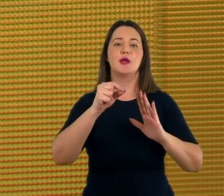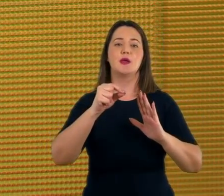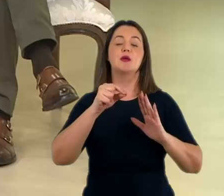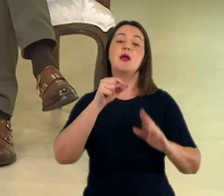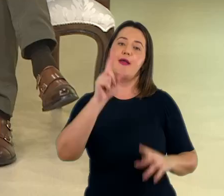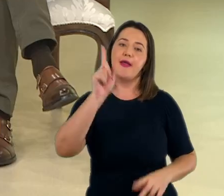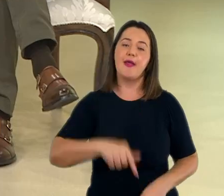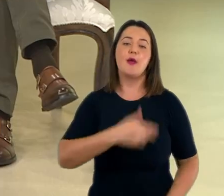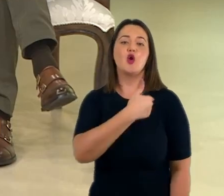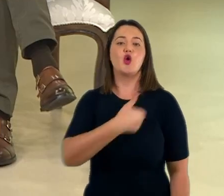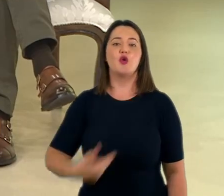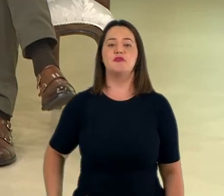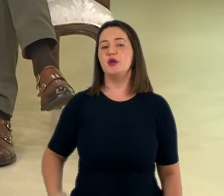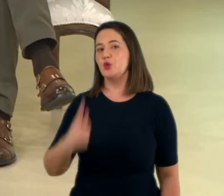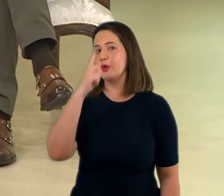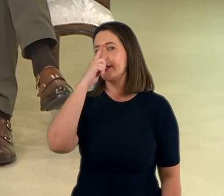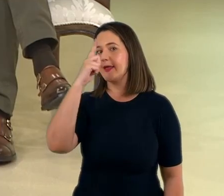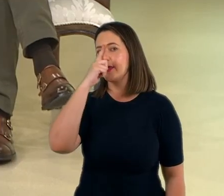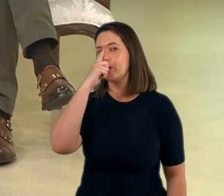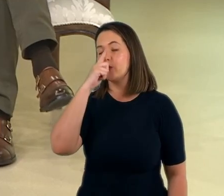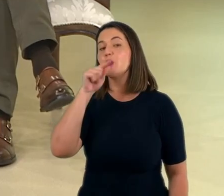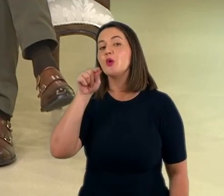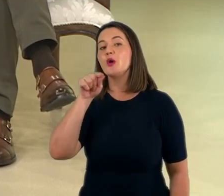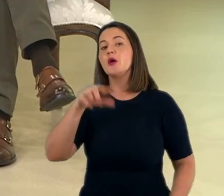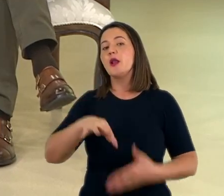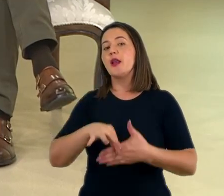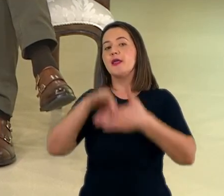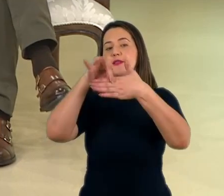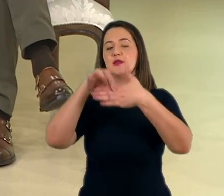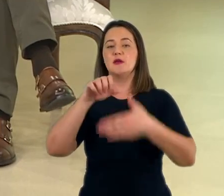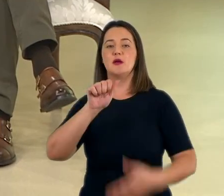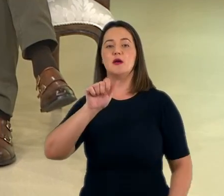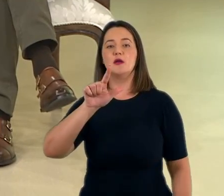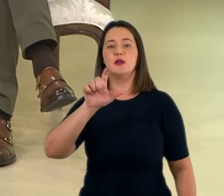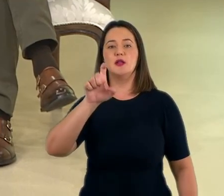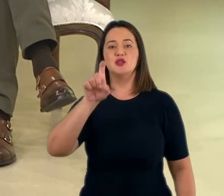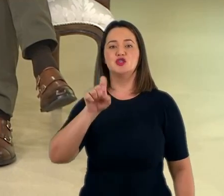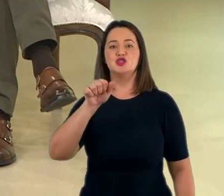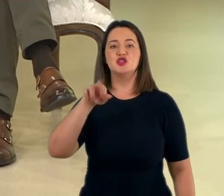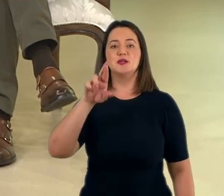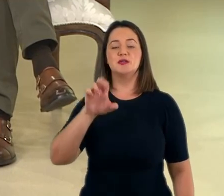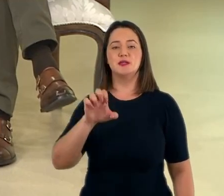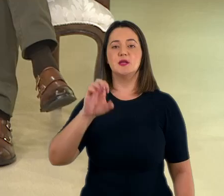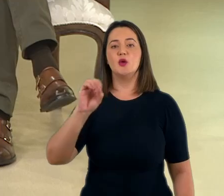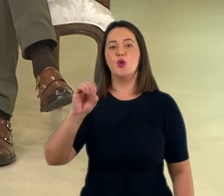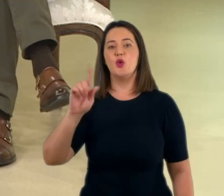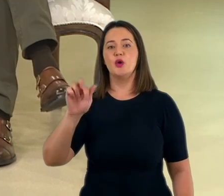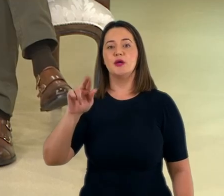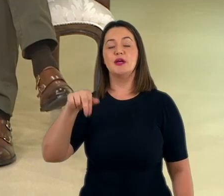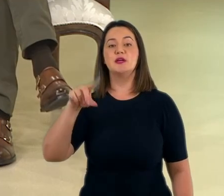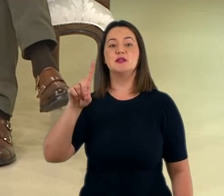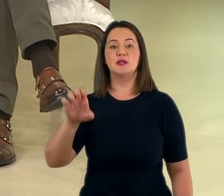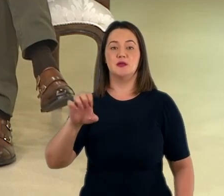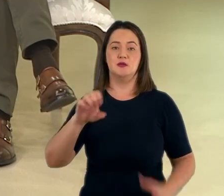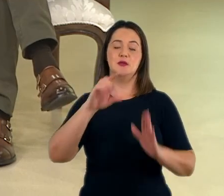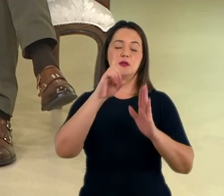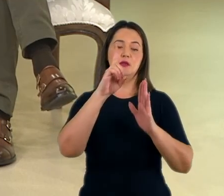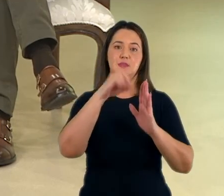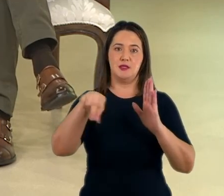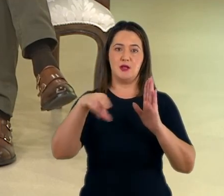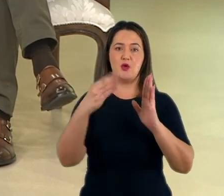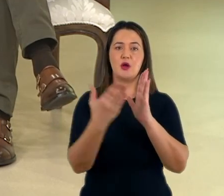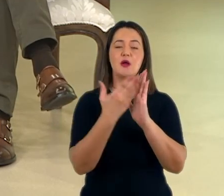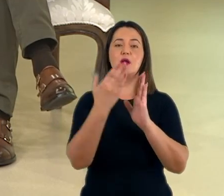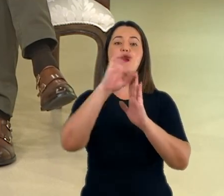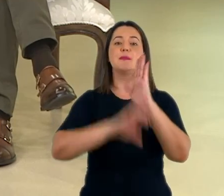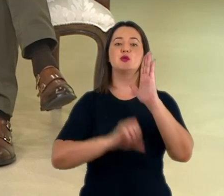o Império Grego sob o comando de Alexandre o Grande. Isso está em Daniel capítulo 8, versículo 21. O